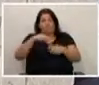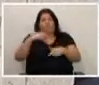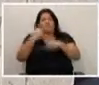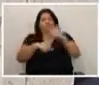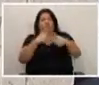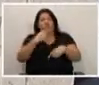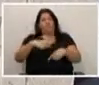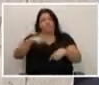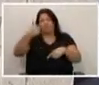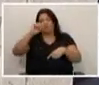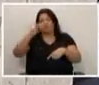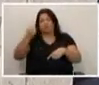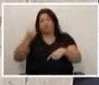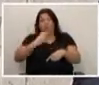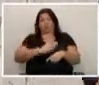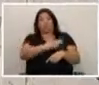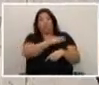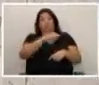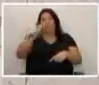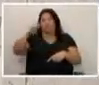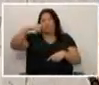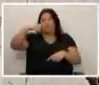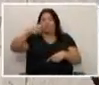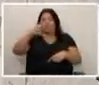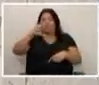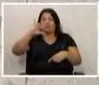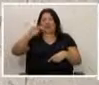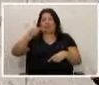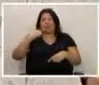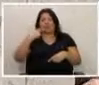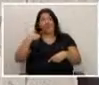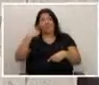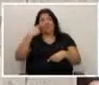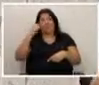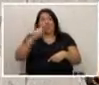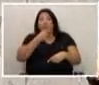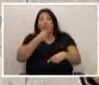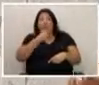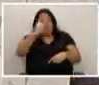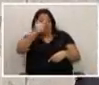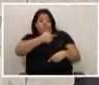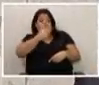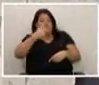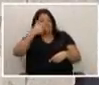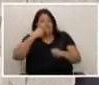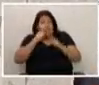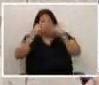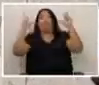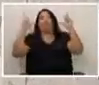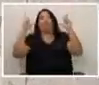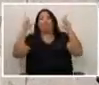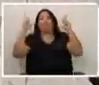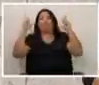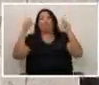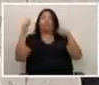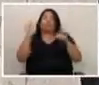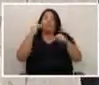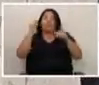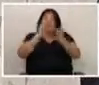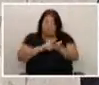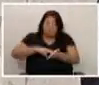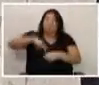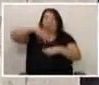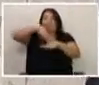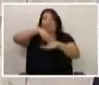18º Batalhão, cabo Andréia, e que pelo se entendeu ali no momento que quando ele foi alvejado, talvez ela tenha até acordado e tenha tentado se